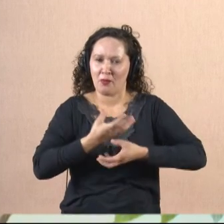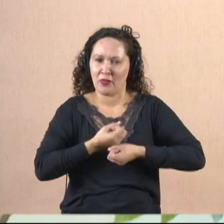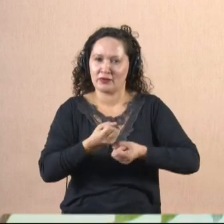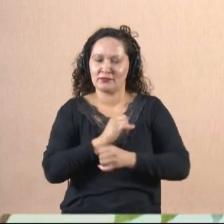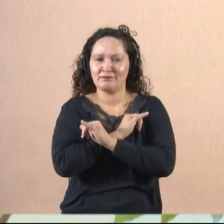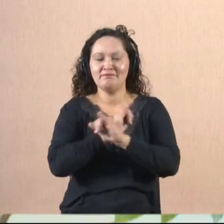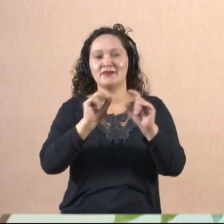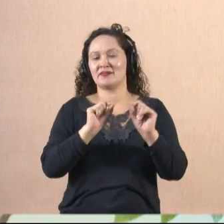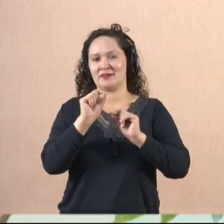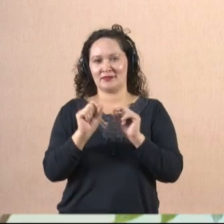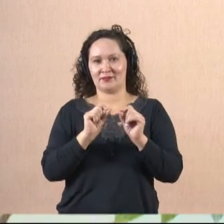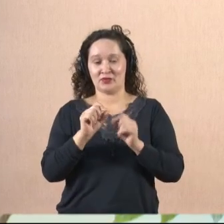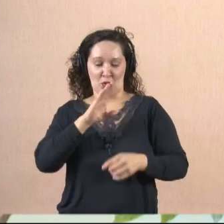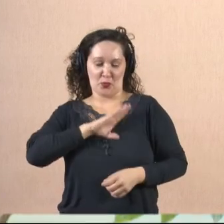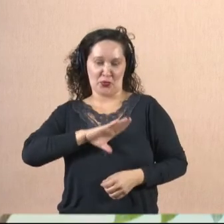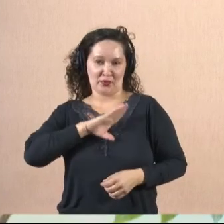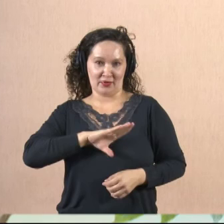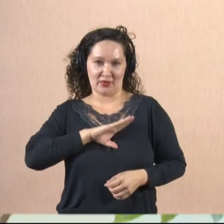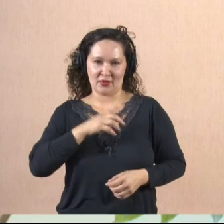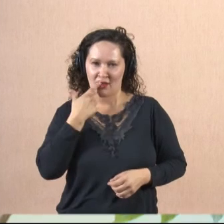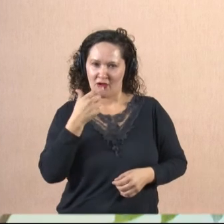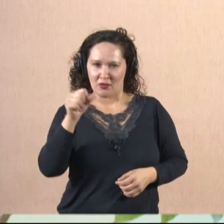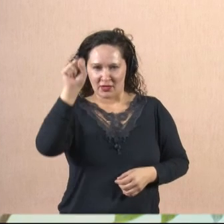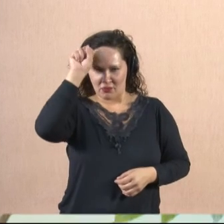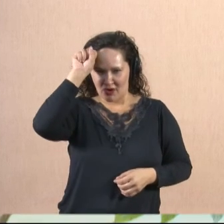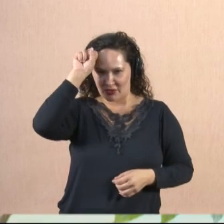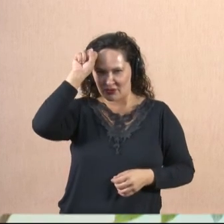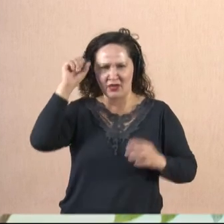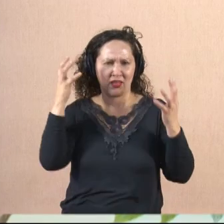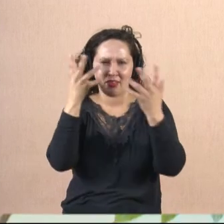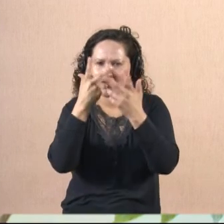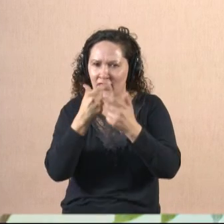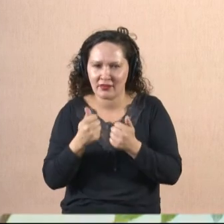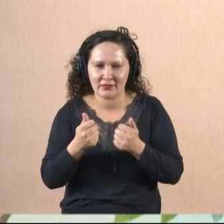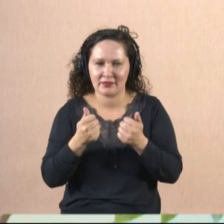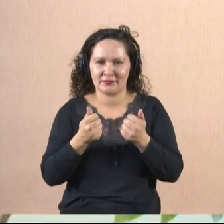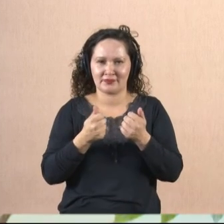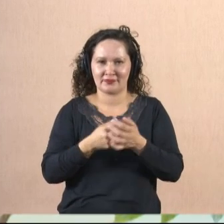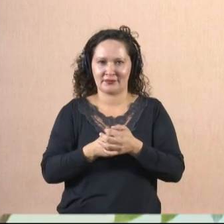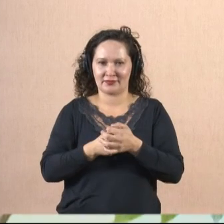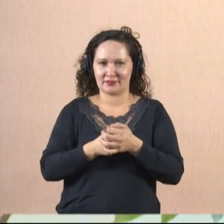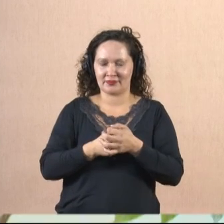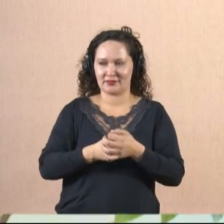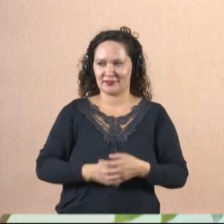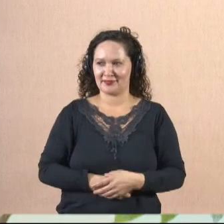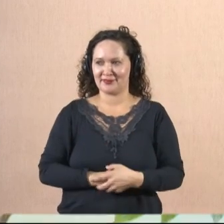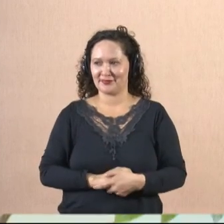dizia que é português é uma linguagem muito linda e